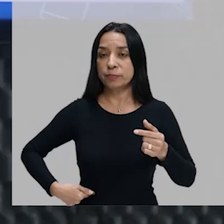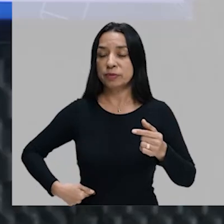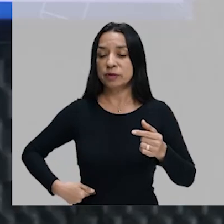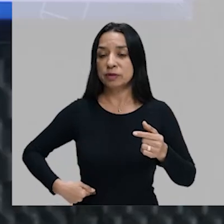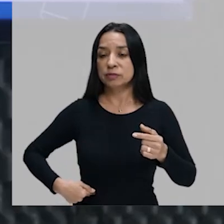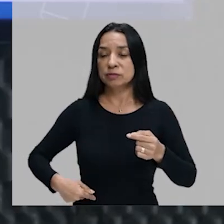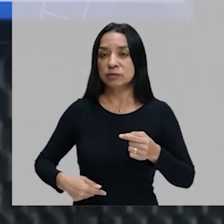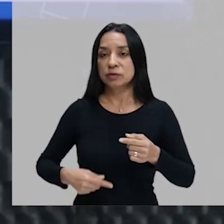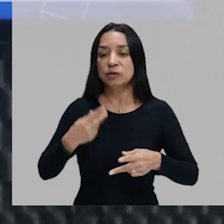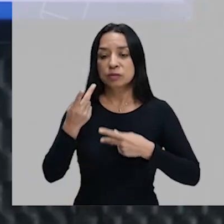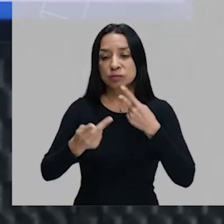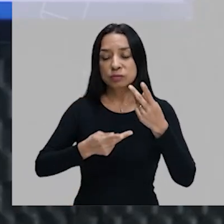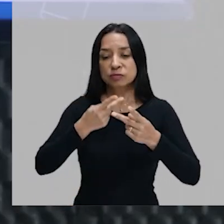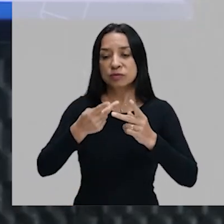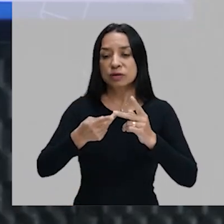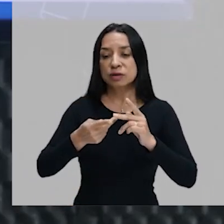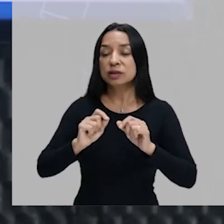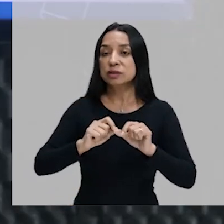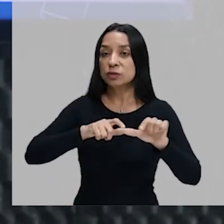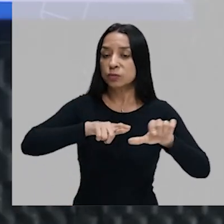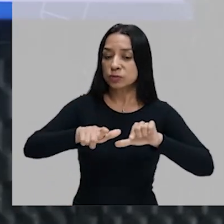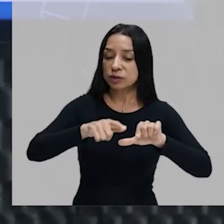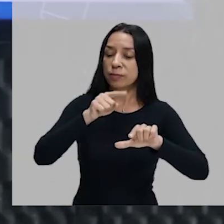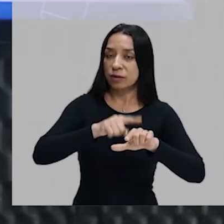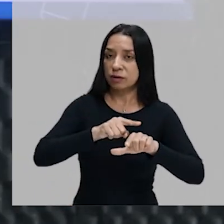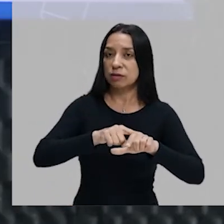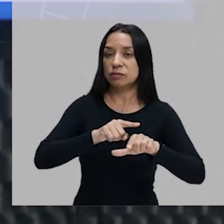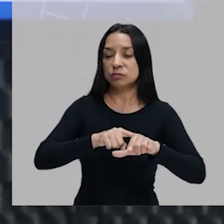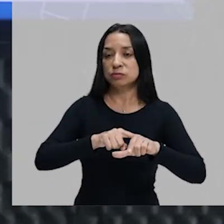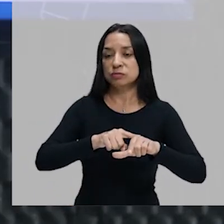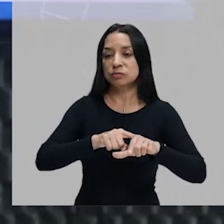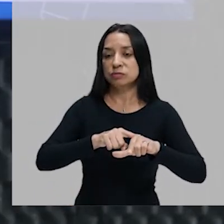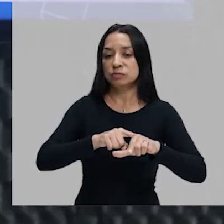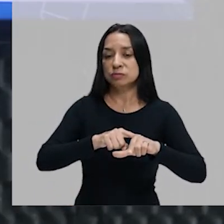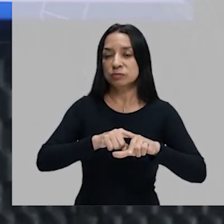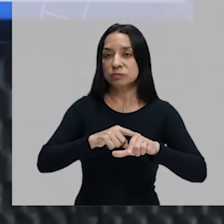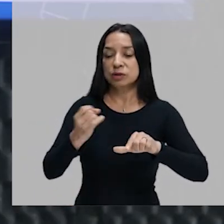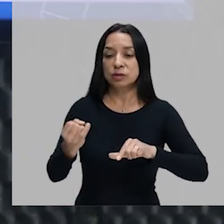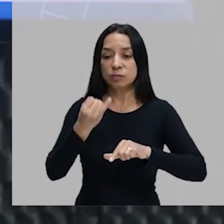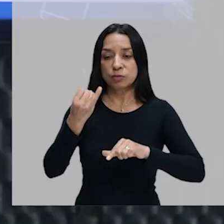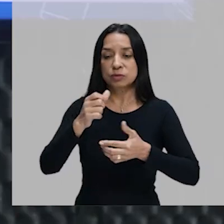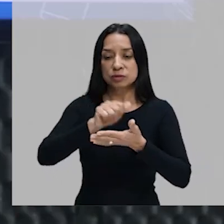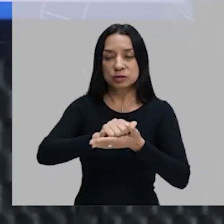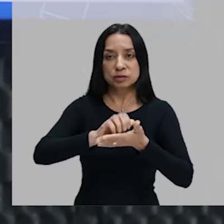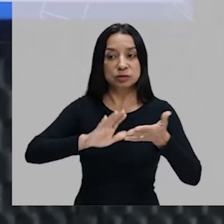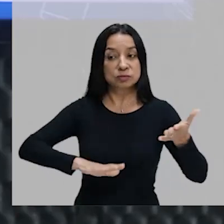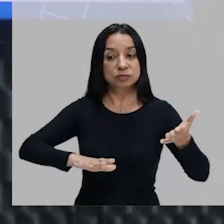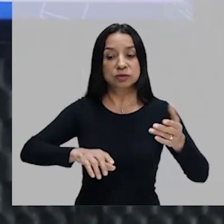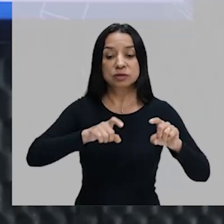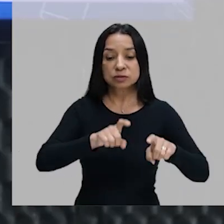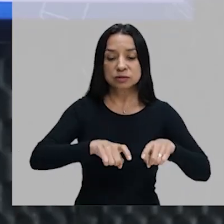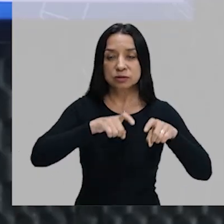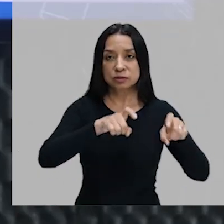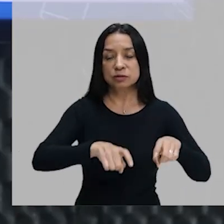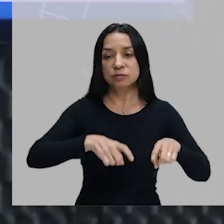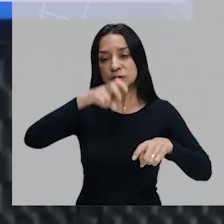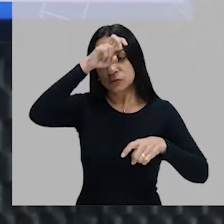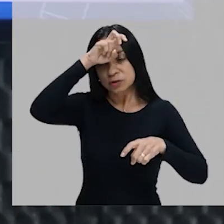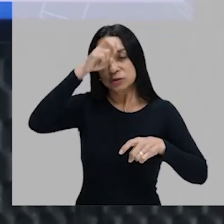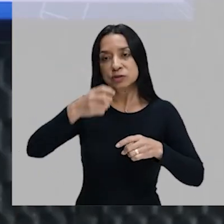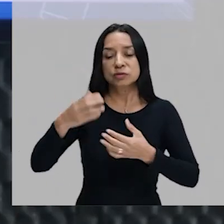que aqui a mão de obra que irá predominar nessas atividades agrícolas do Egito Antigo